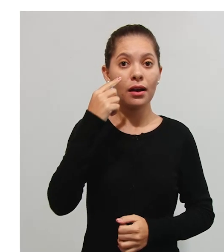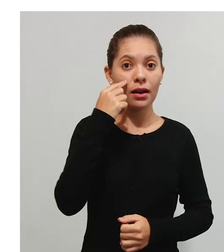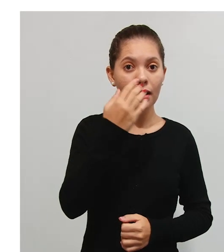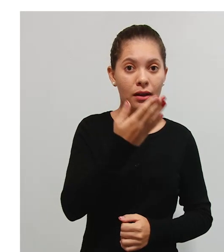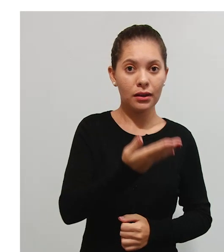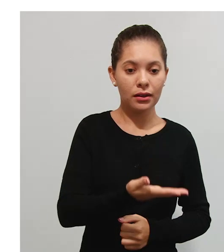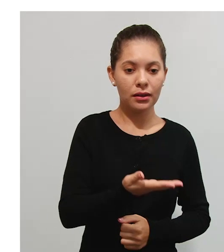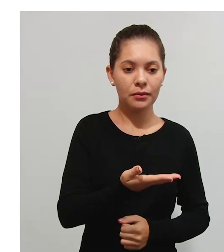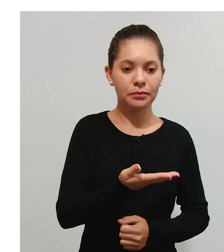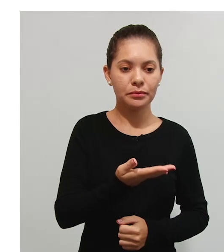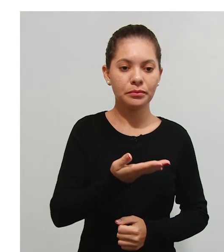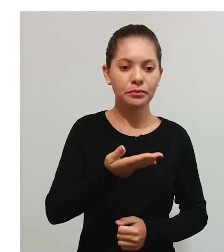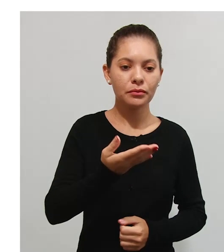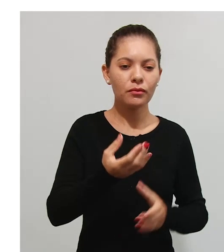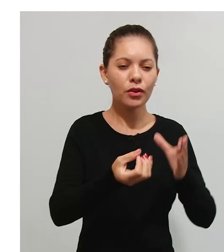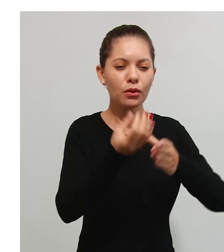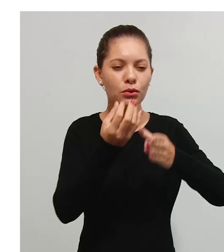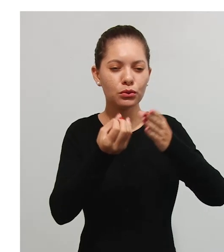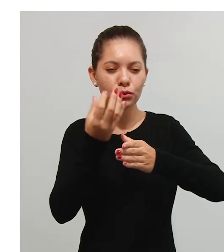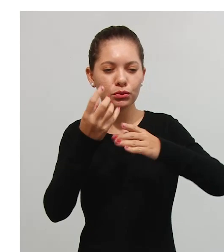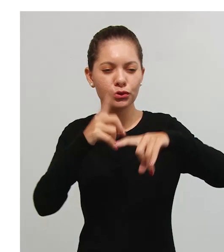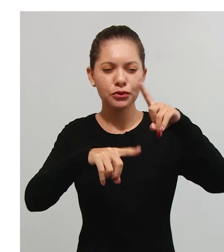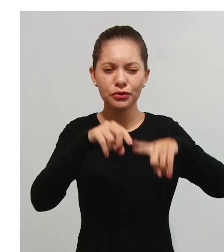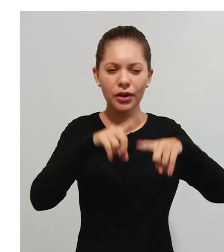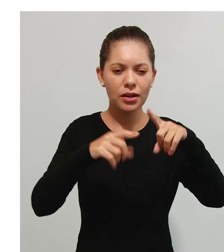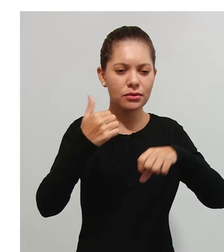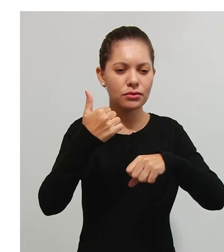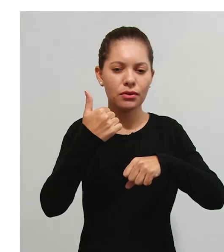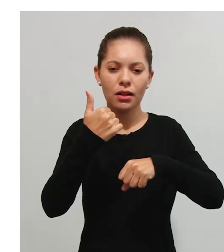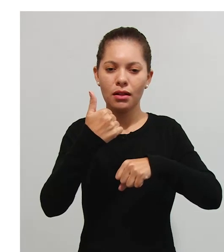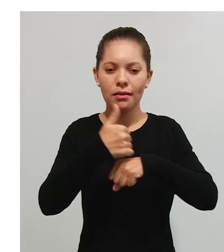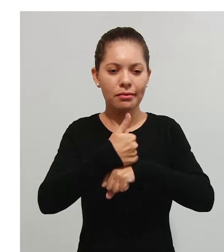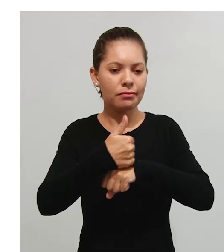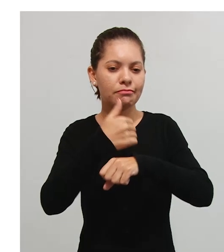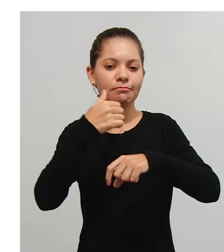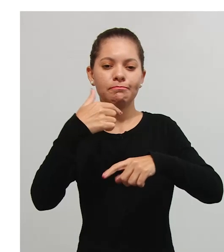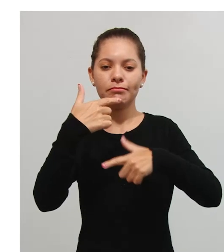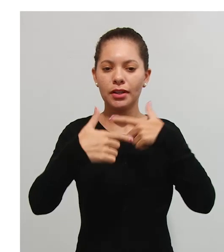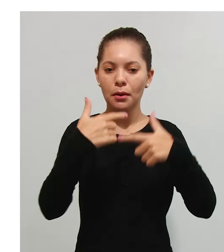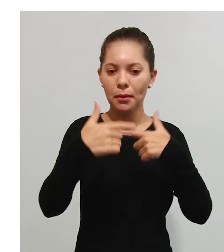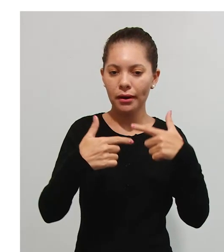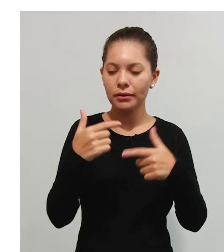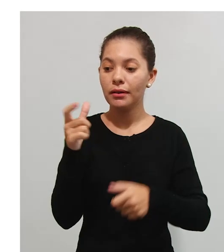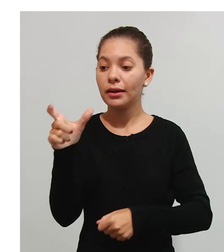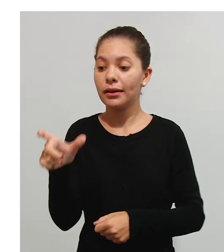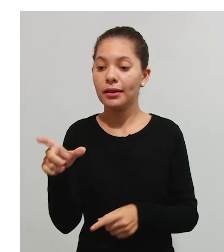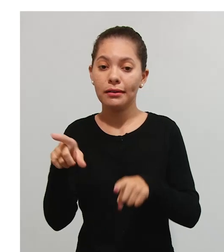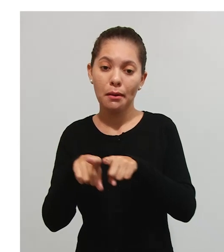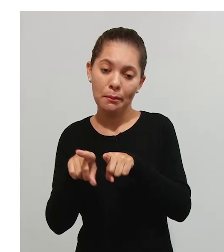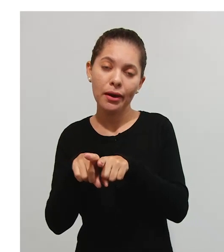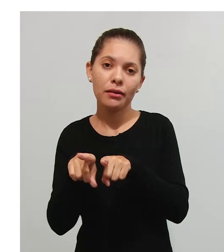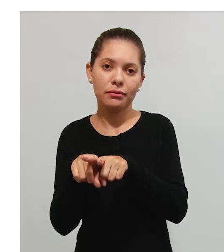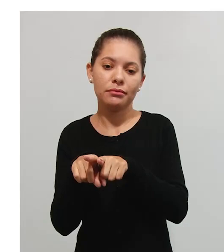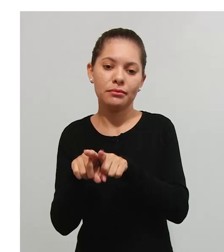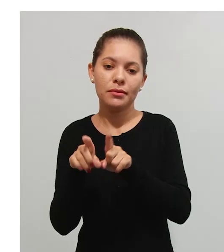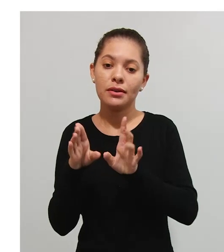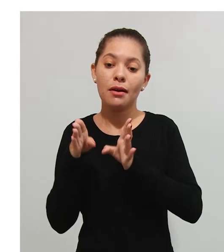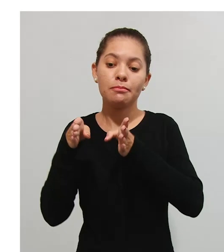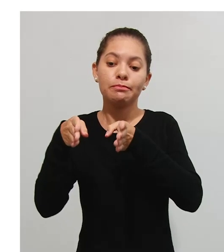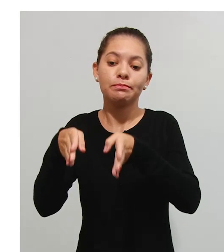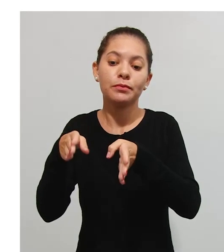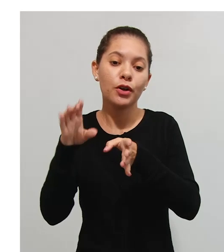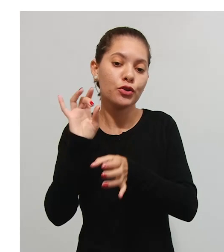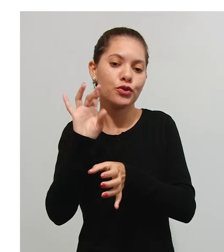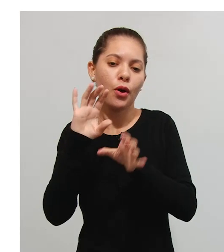temos aqui que no cenário empresarial ele produz bens e serviços. Já no social, ele produz também bens e